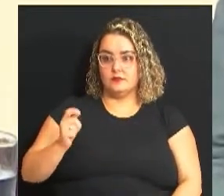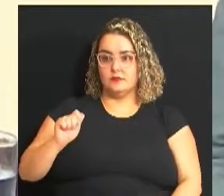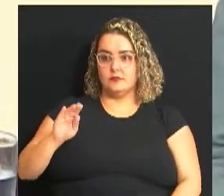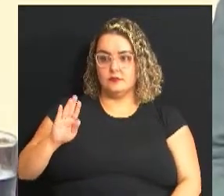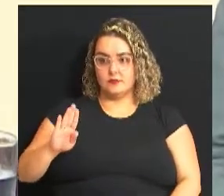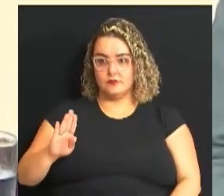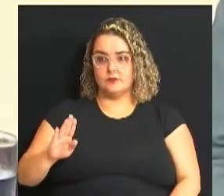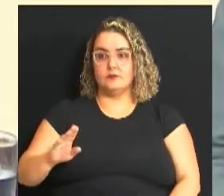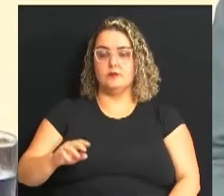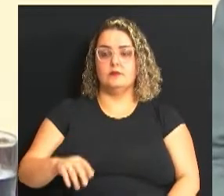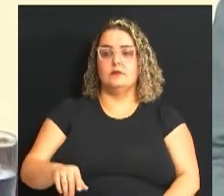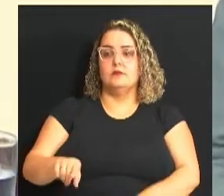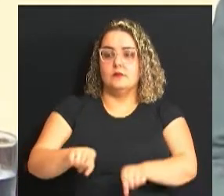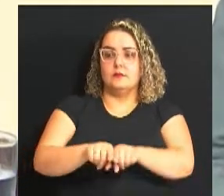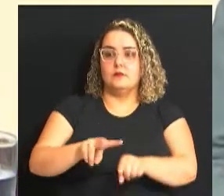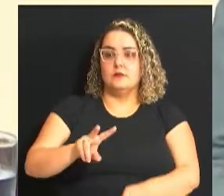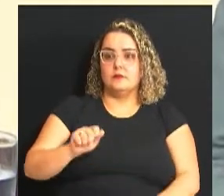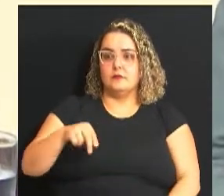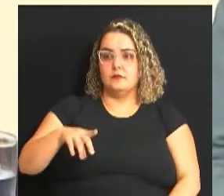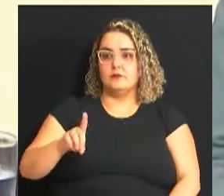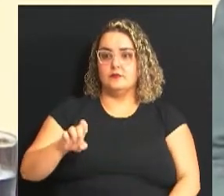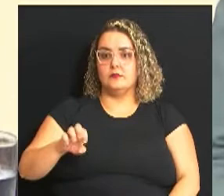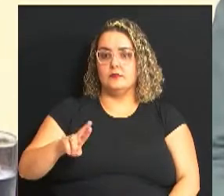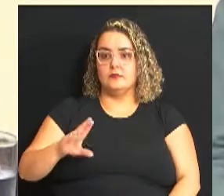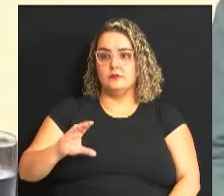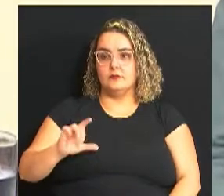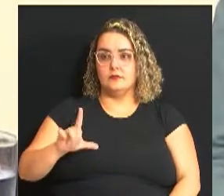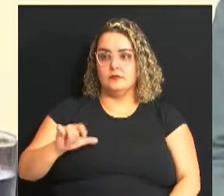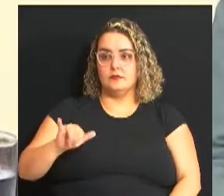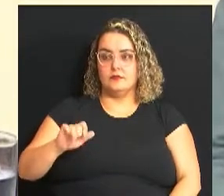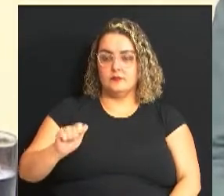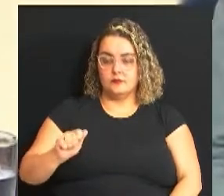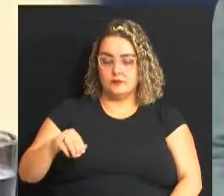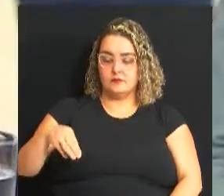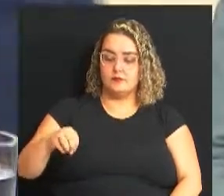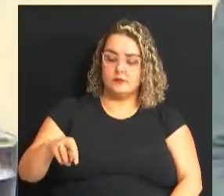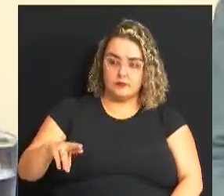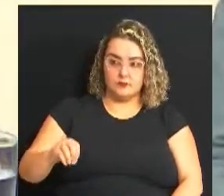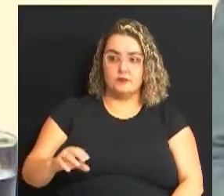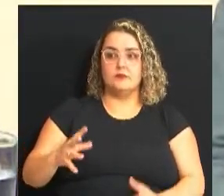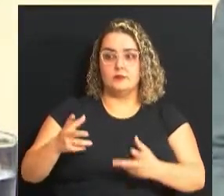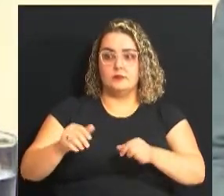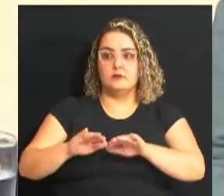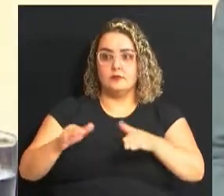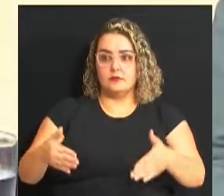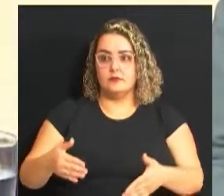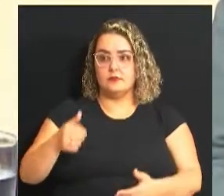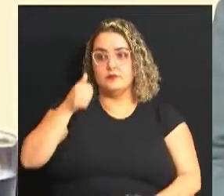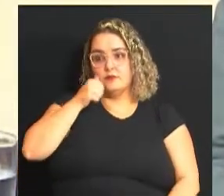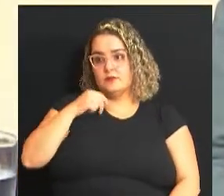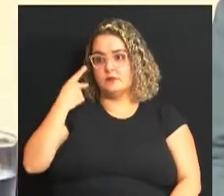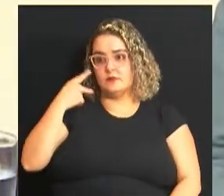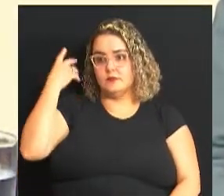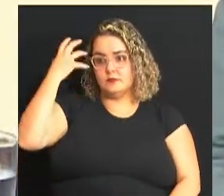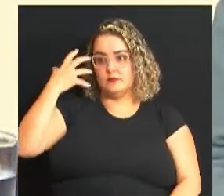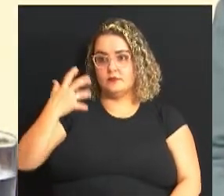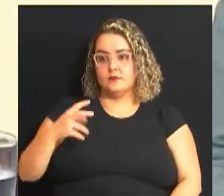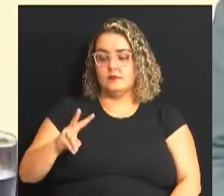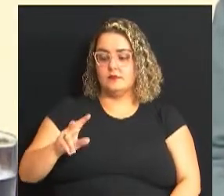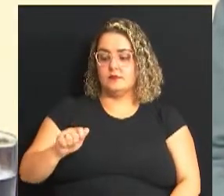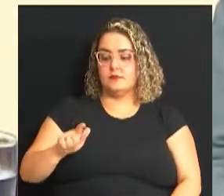Amor, obrigado com toda a sua equipe, obrigado a todos aqui na mesa, a vereadora Guida Calisto, o